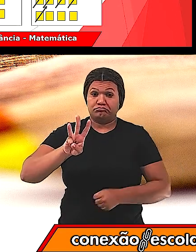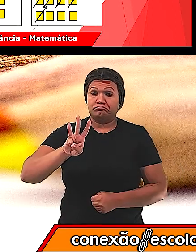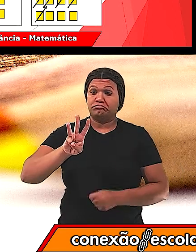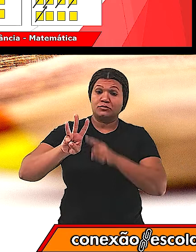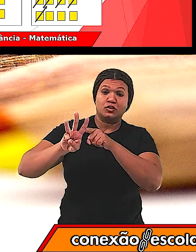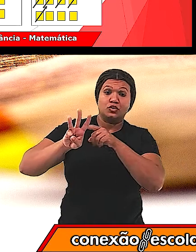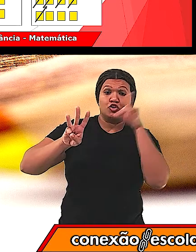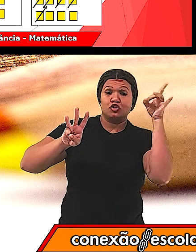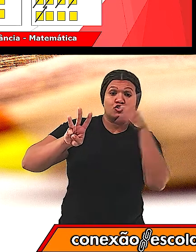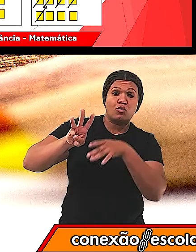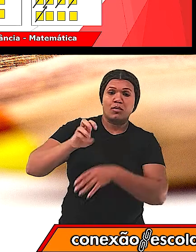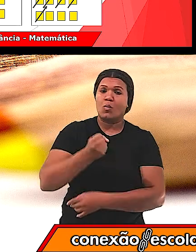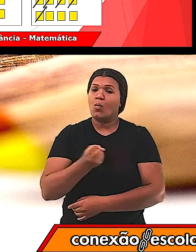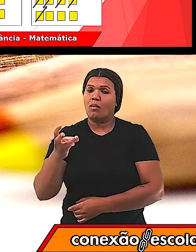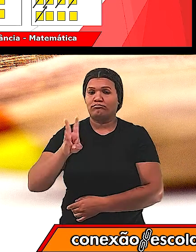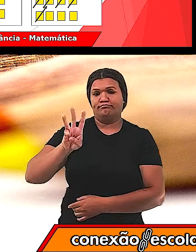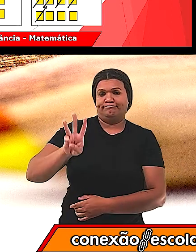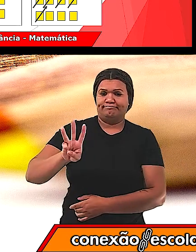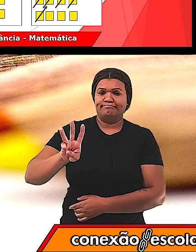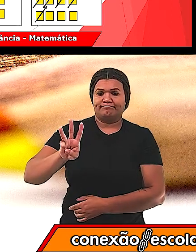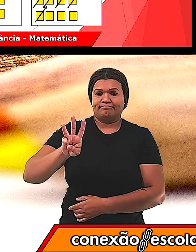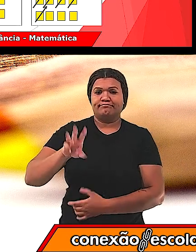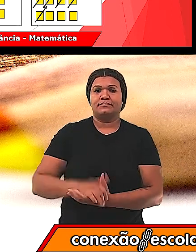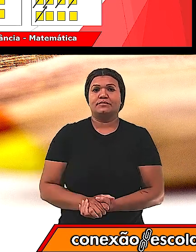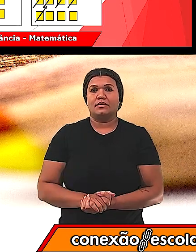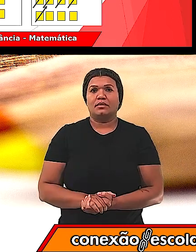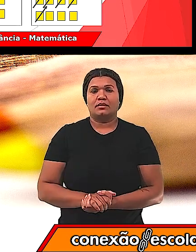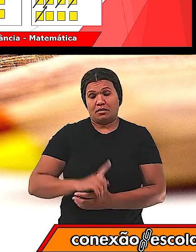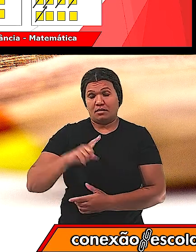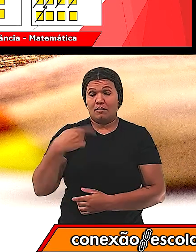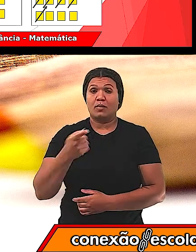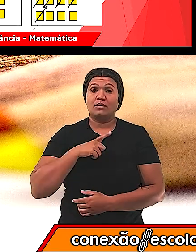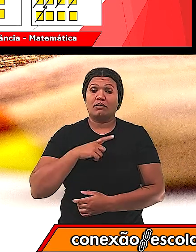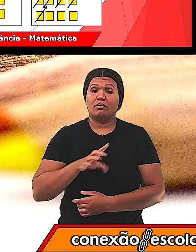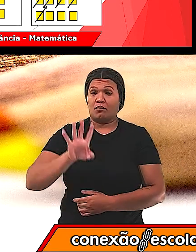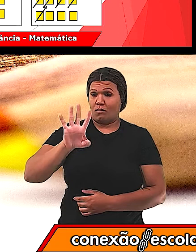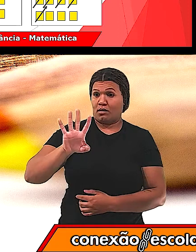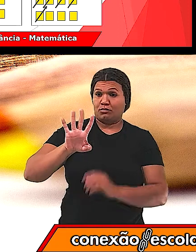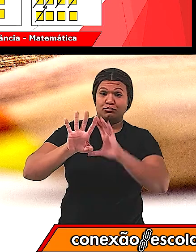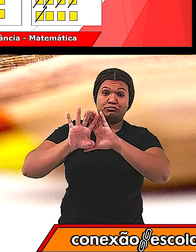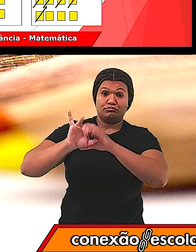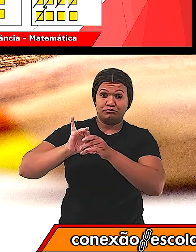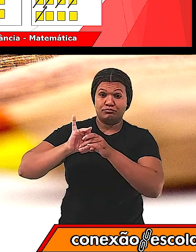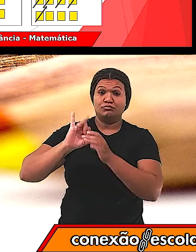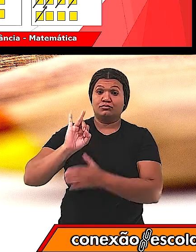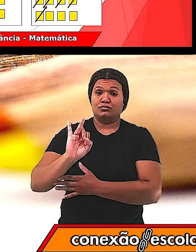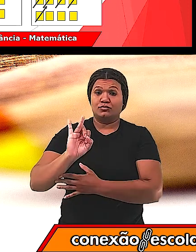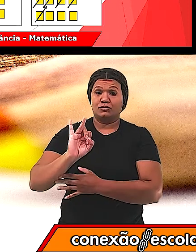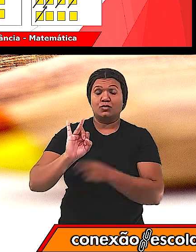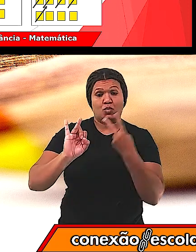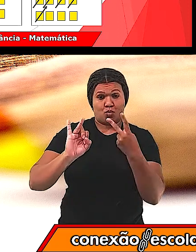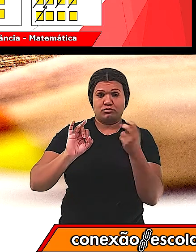ficam 3. Depois nós vamos para a dezena. 4 menos 2 ficam